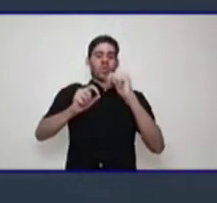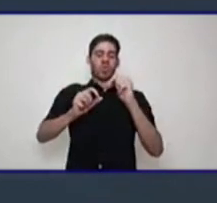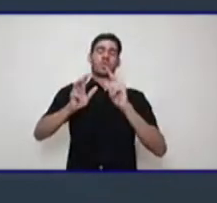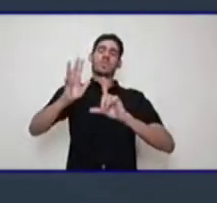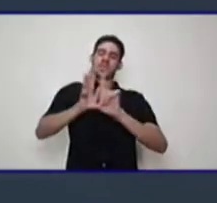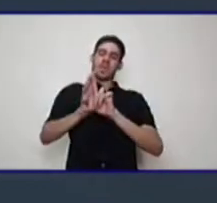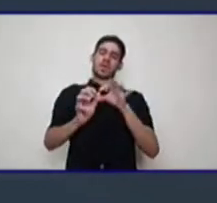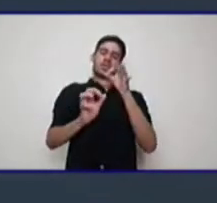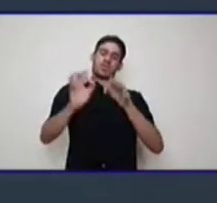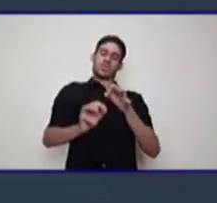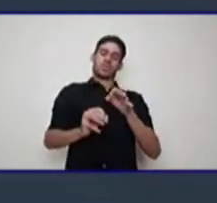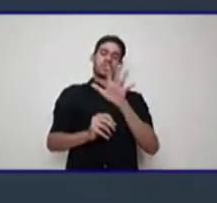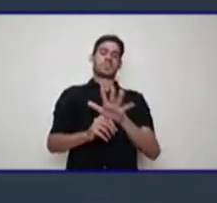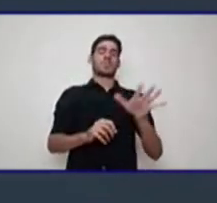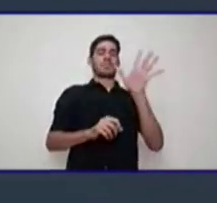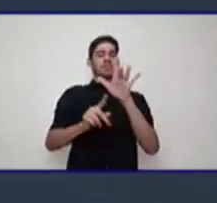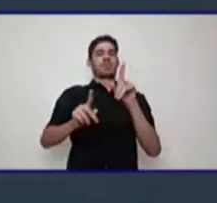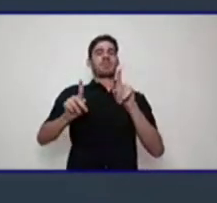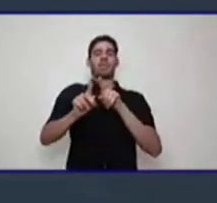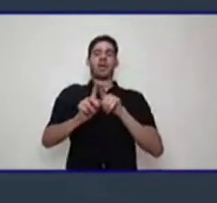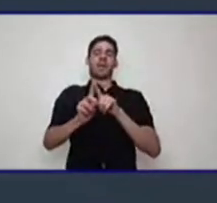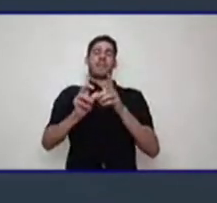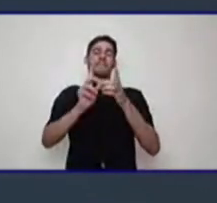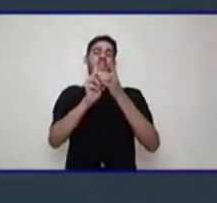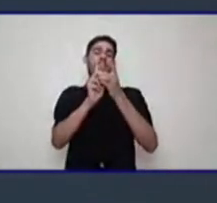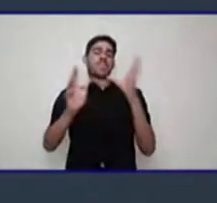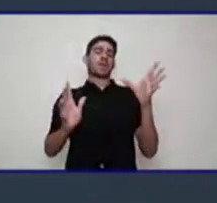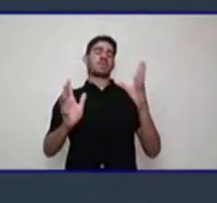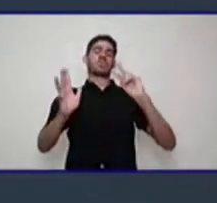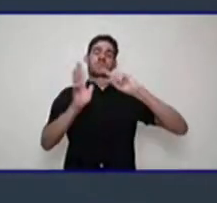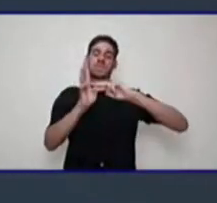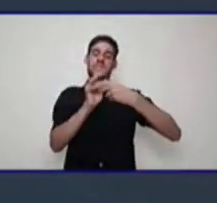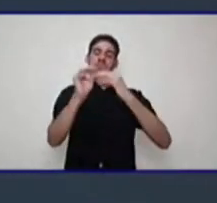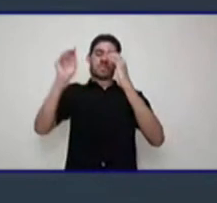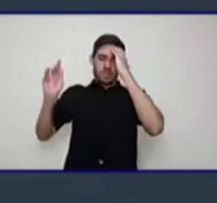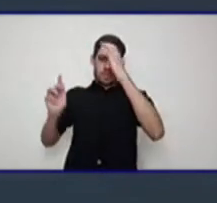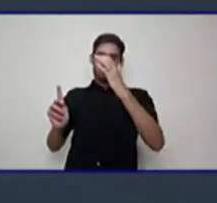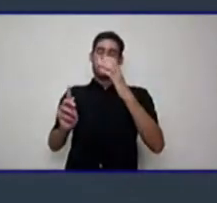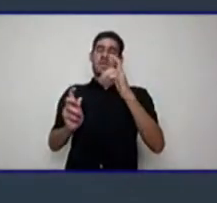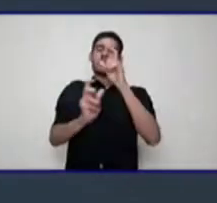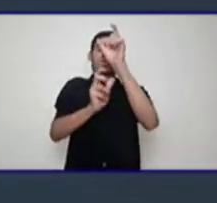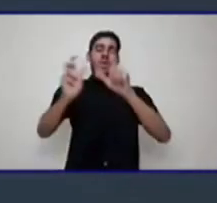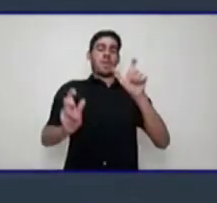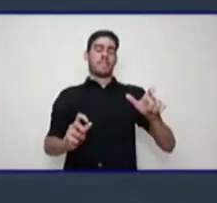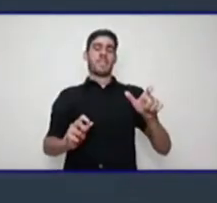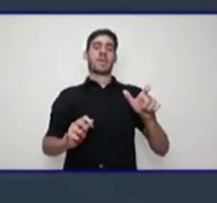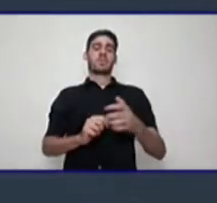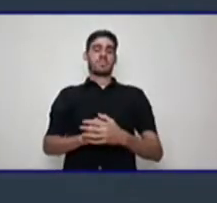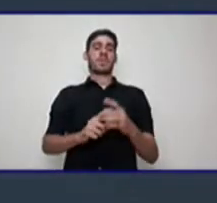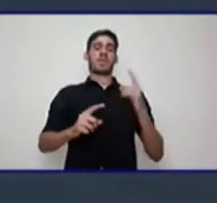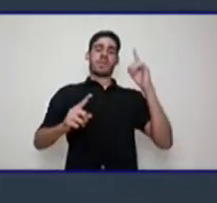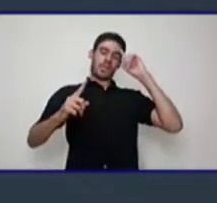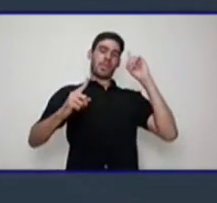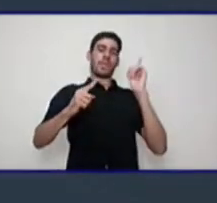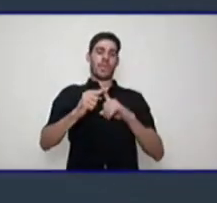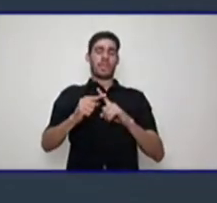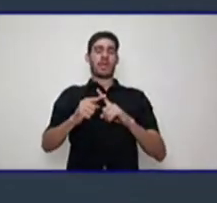nacional que, sob o signo democrático e de respeito pelo ser humano, é com ela compatível